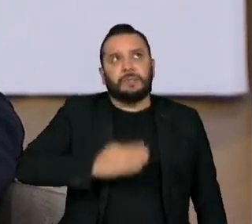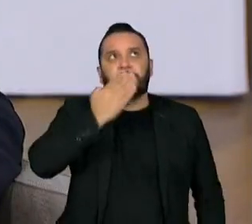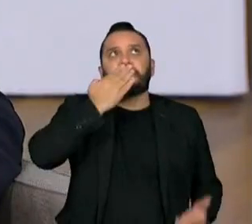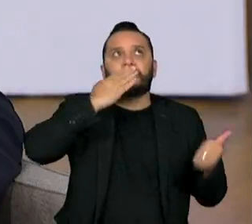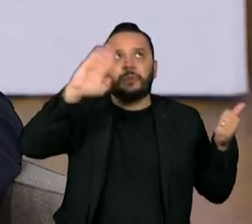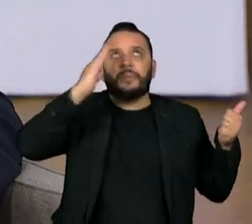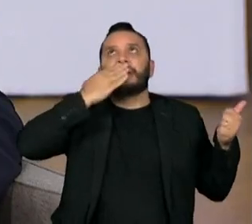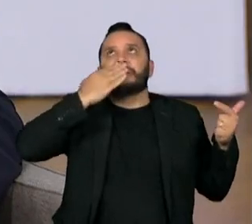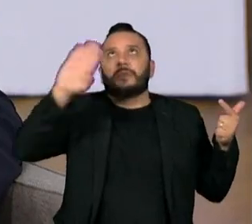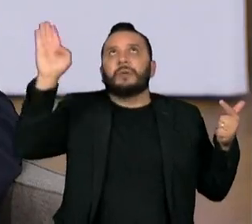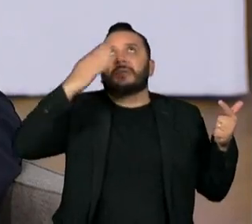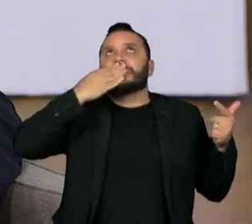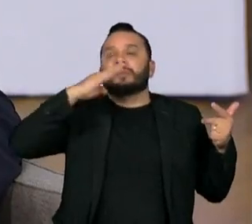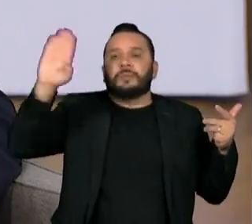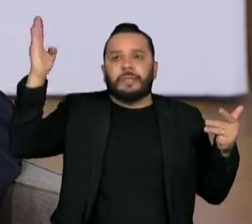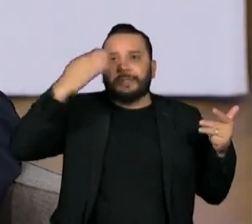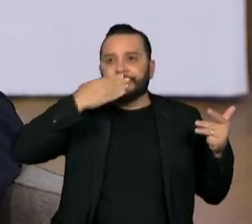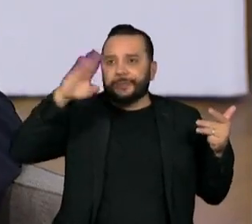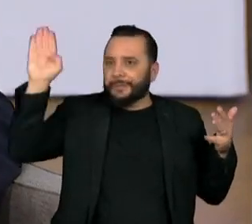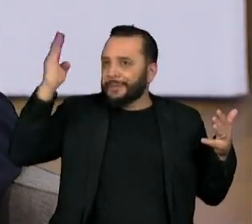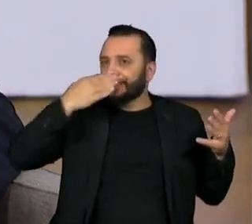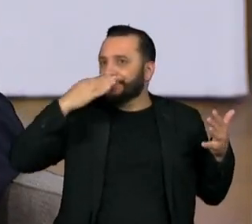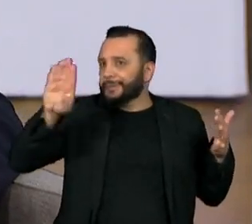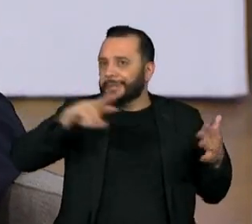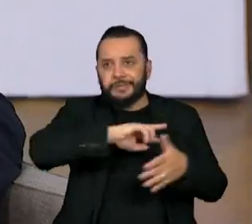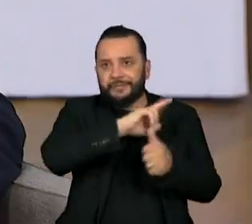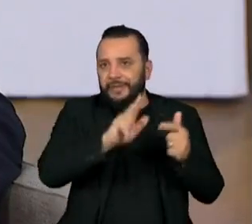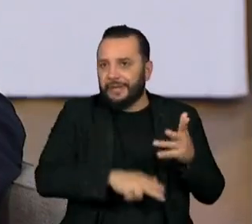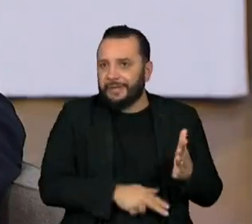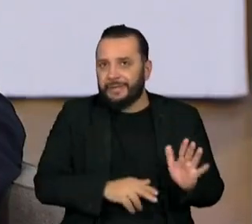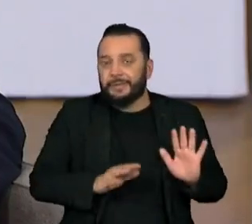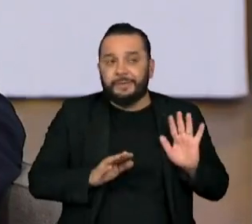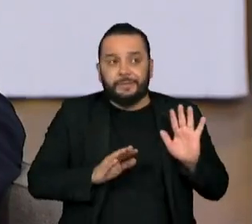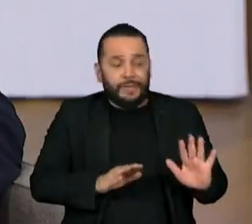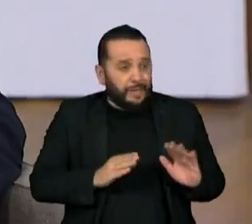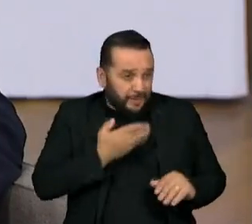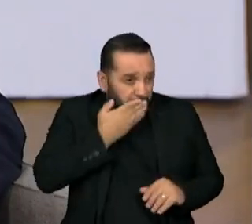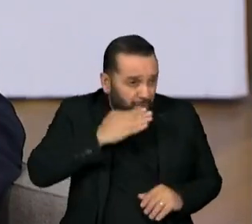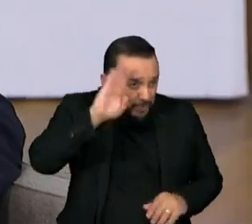eleitorais irei todas as promessas podem ser cumpridas algumas